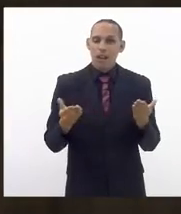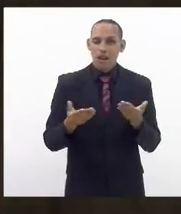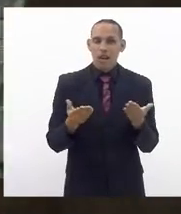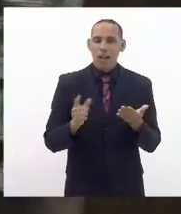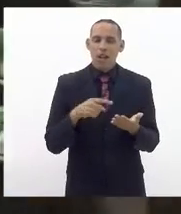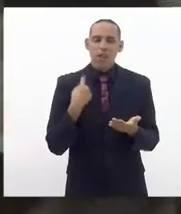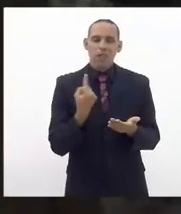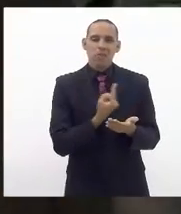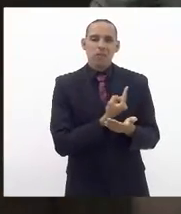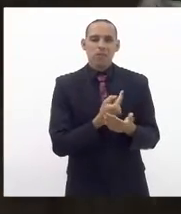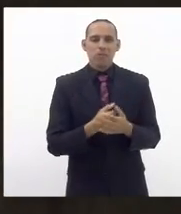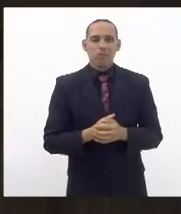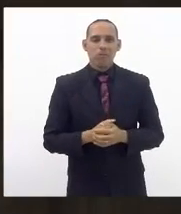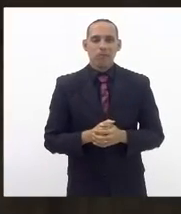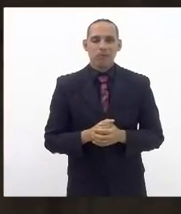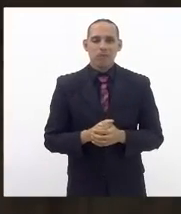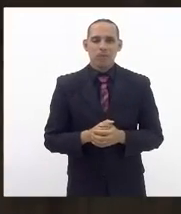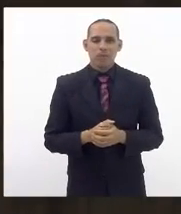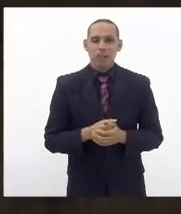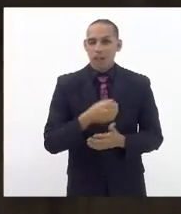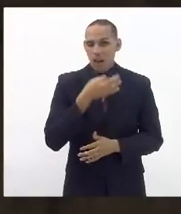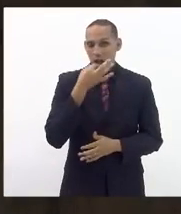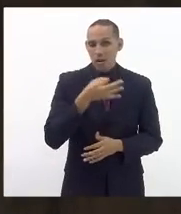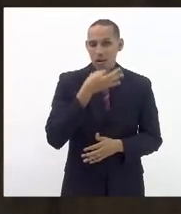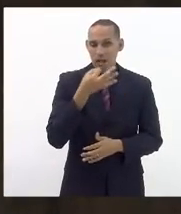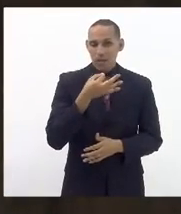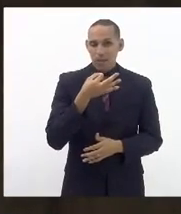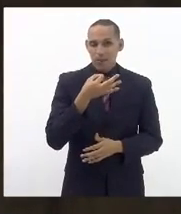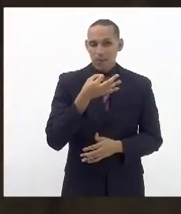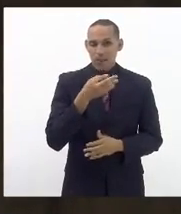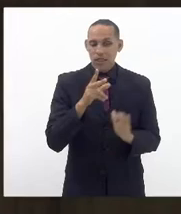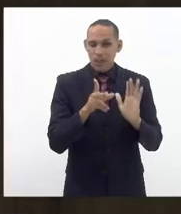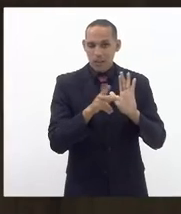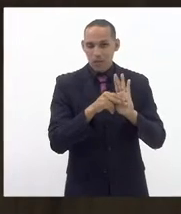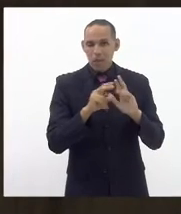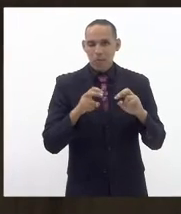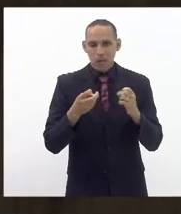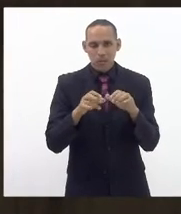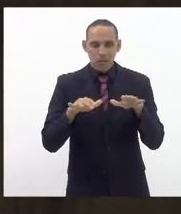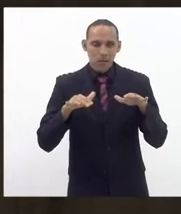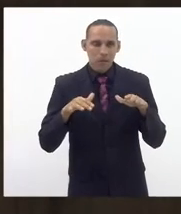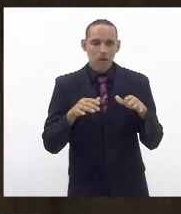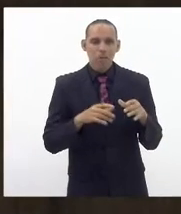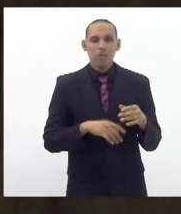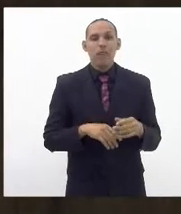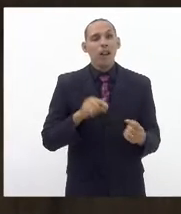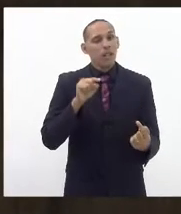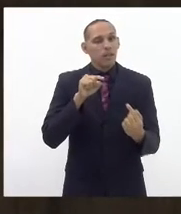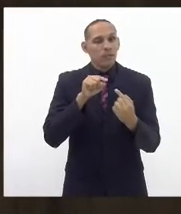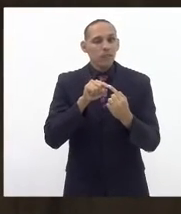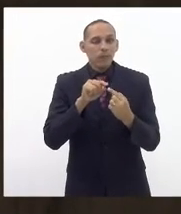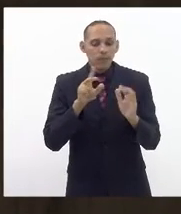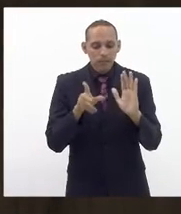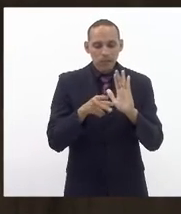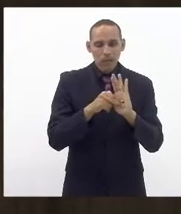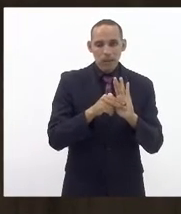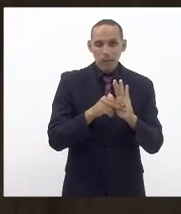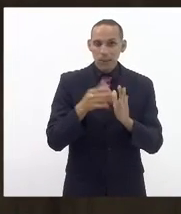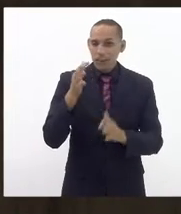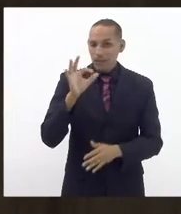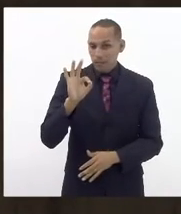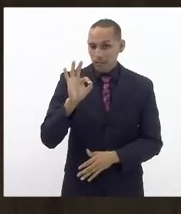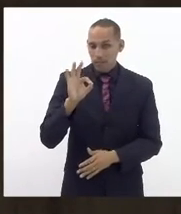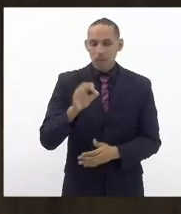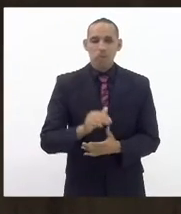nós estamos dando parecer às emendas de plenário. Então, é favorável à emenda